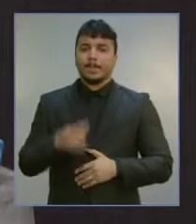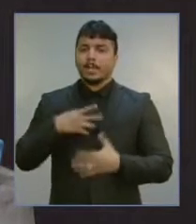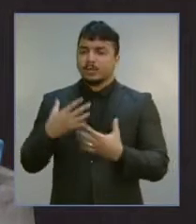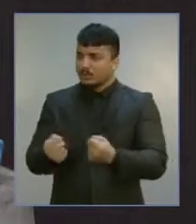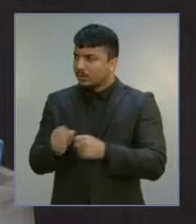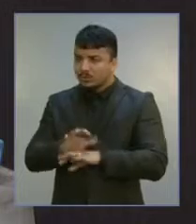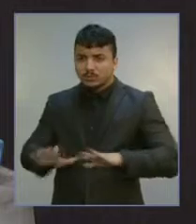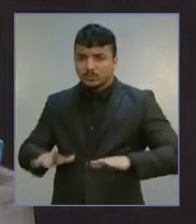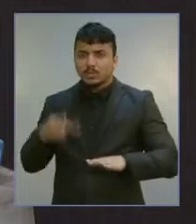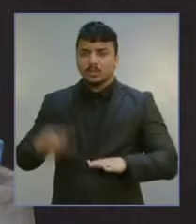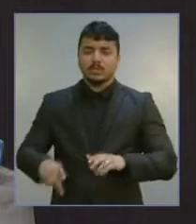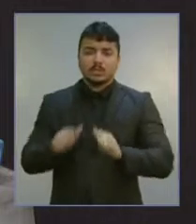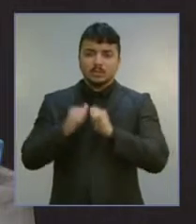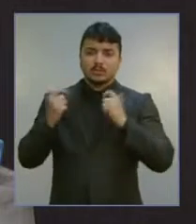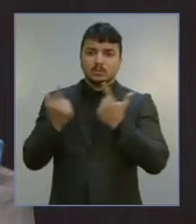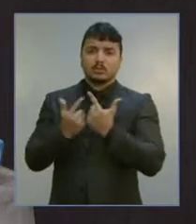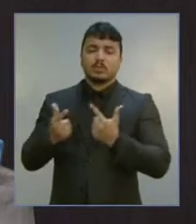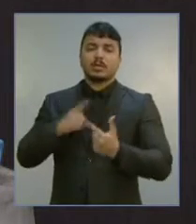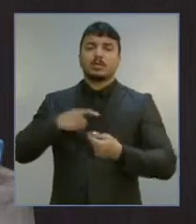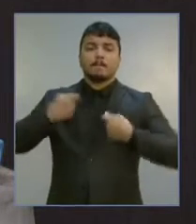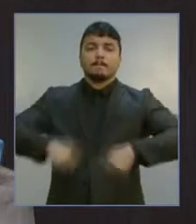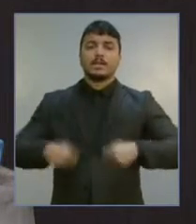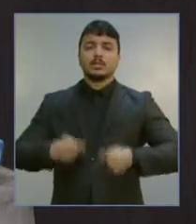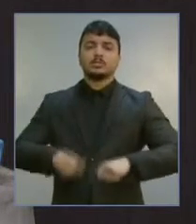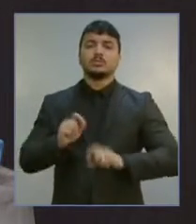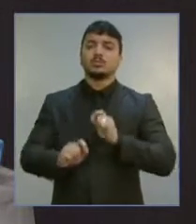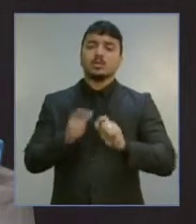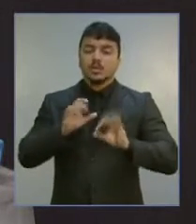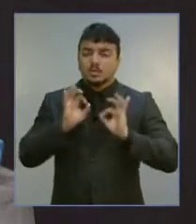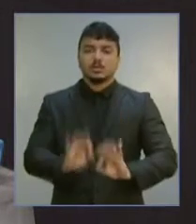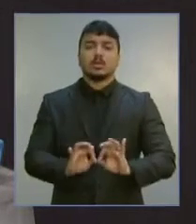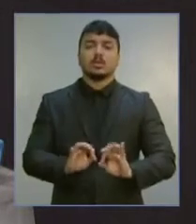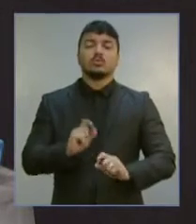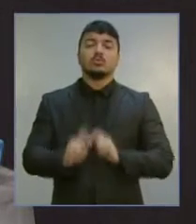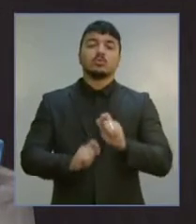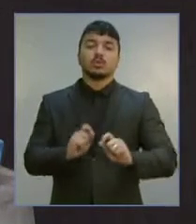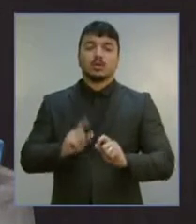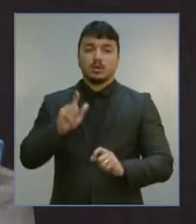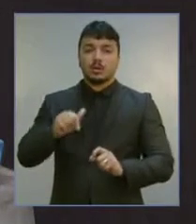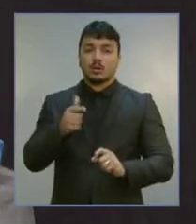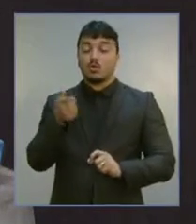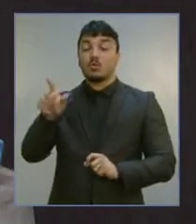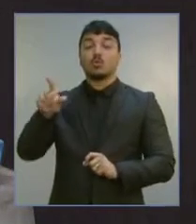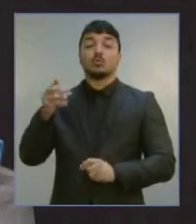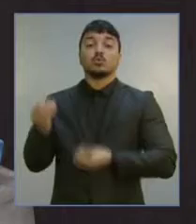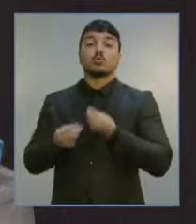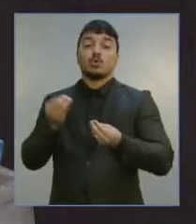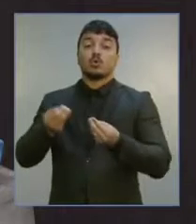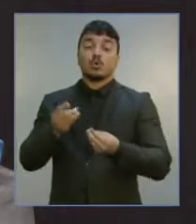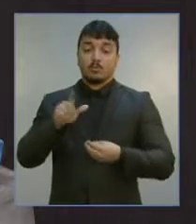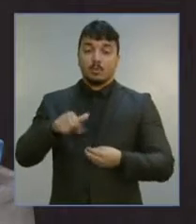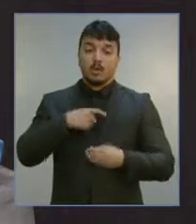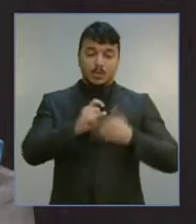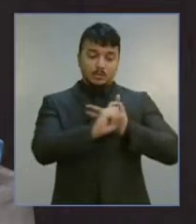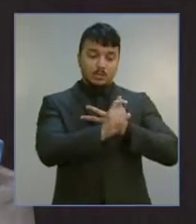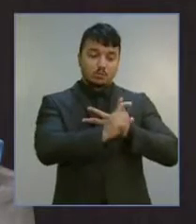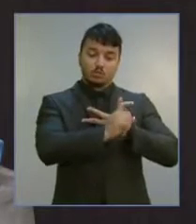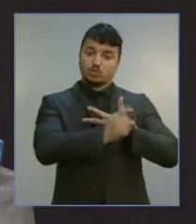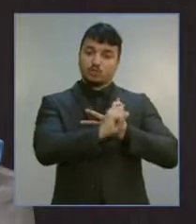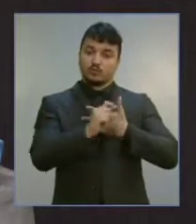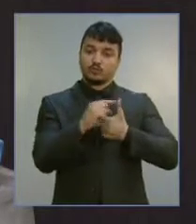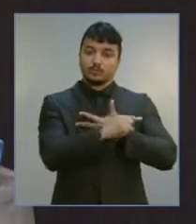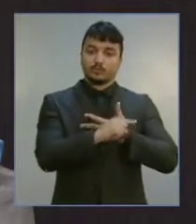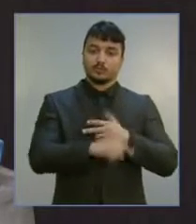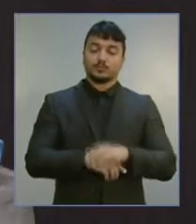desta casa deve se concretizar num outro gesto por parte do executivo